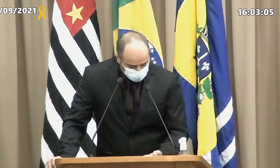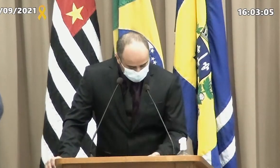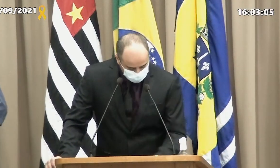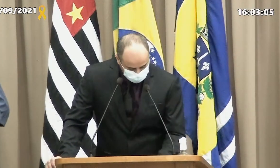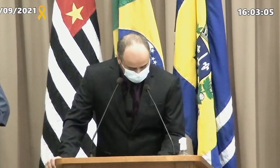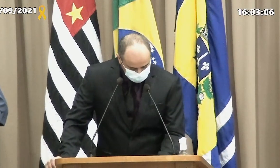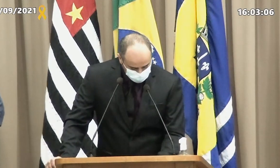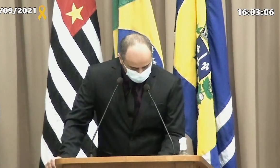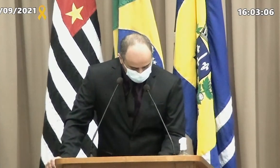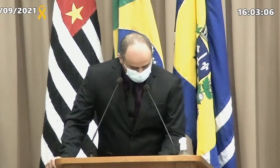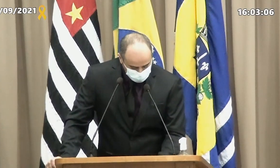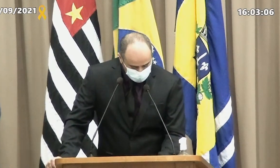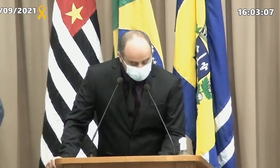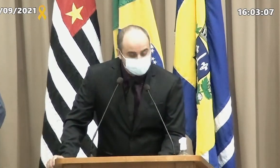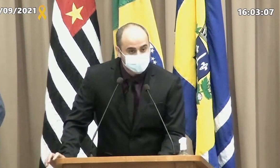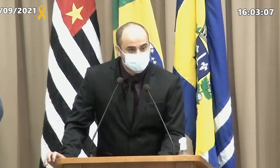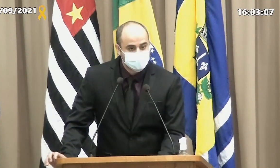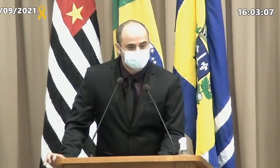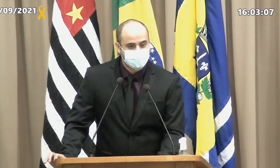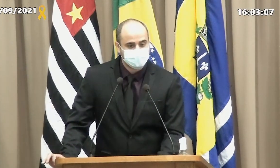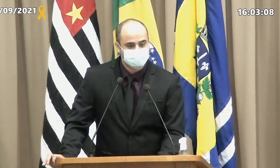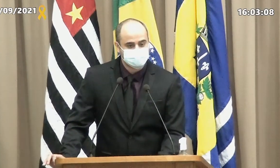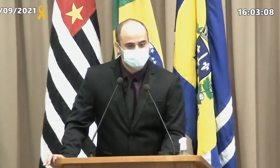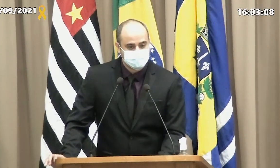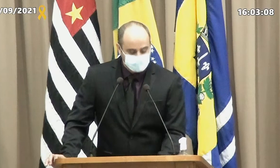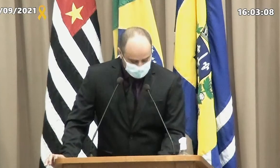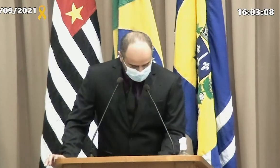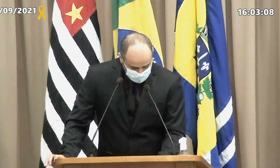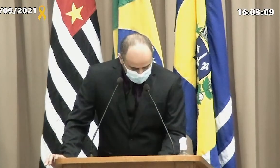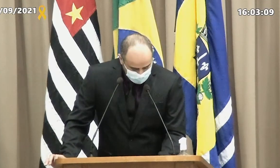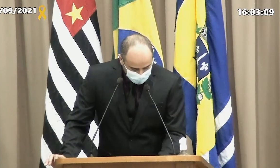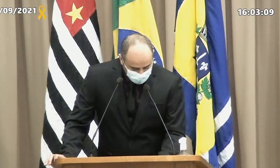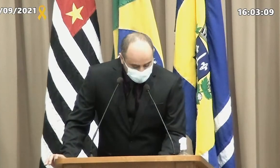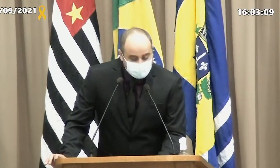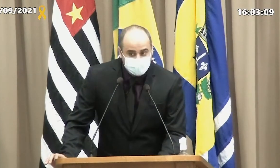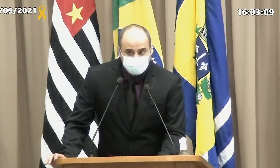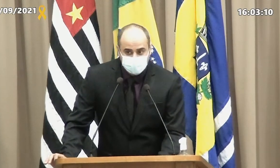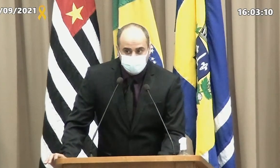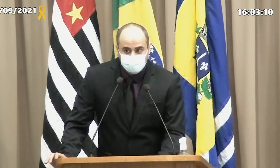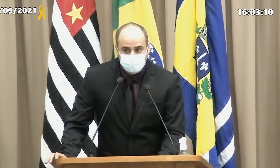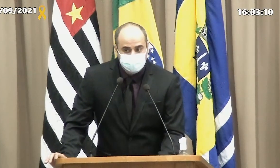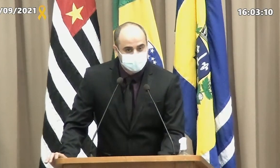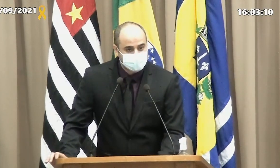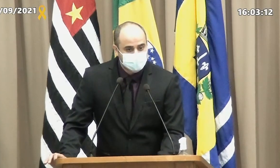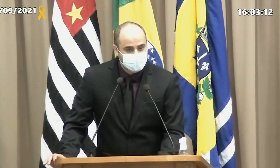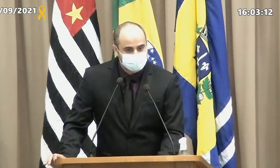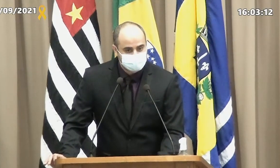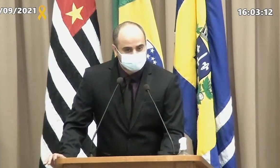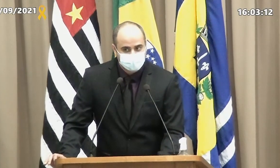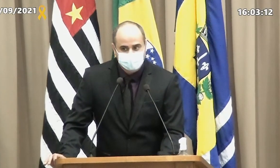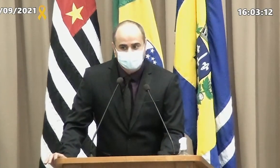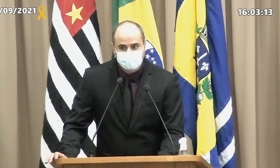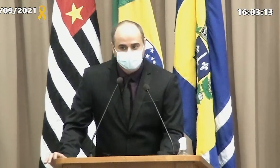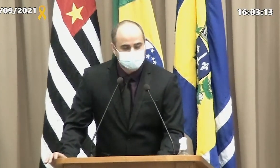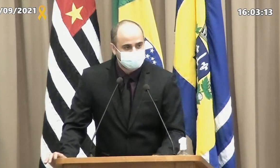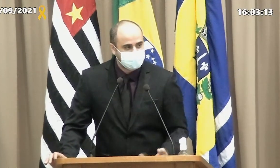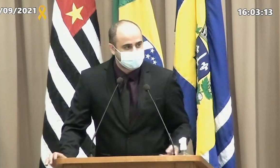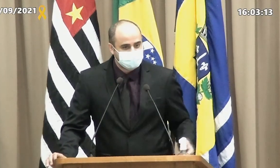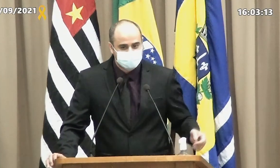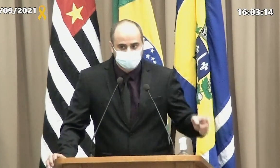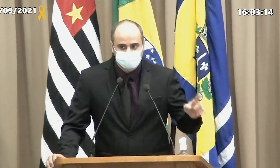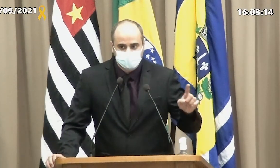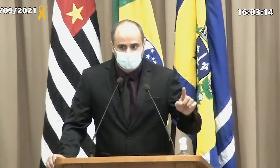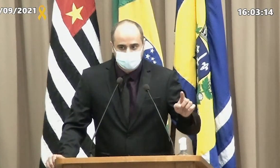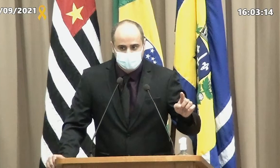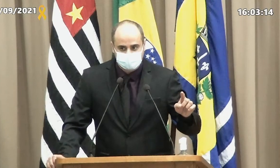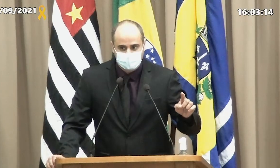135 doses. Na segunda-feira, e 390 doses na terça-feira, que